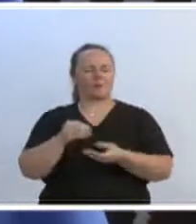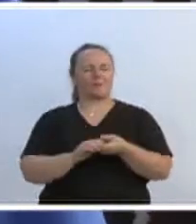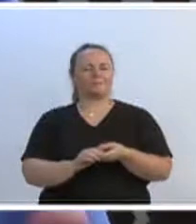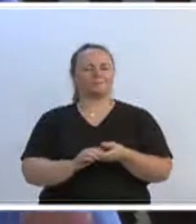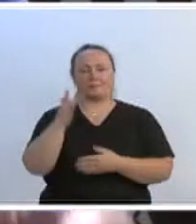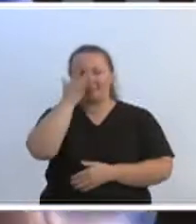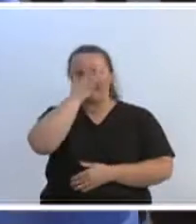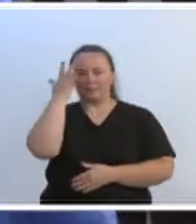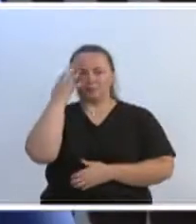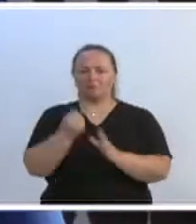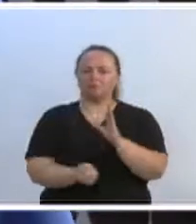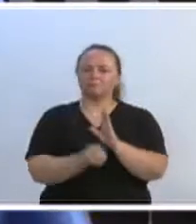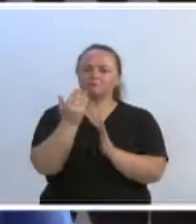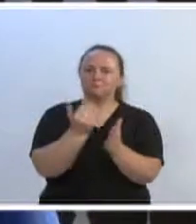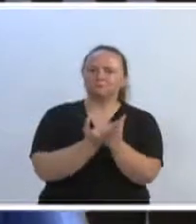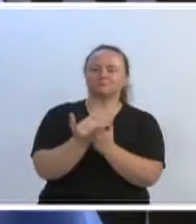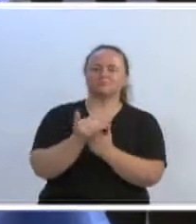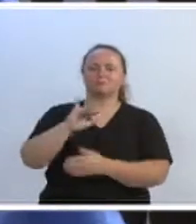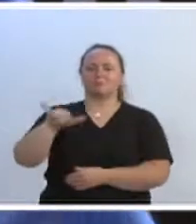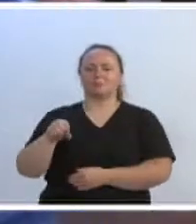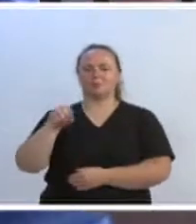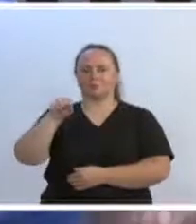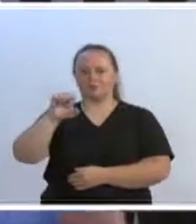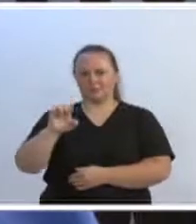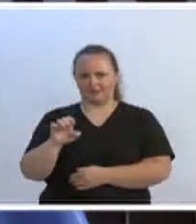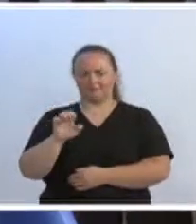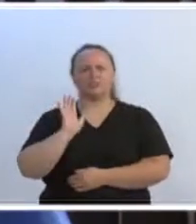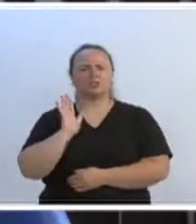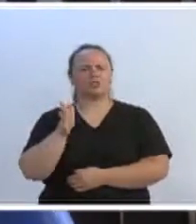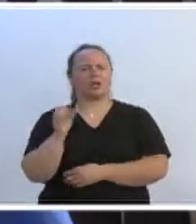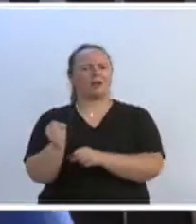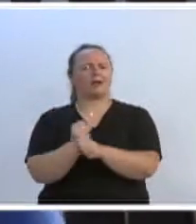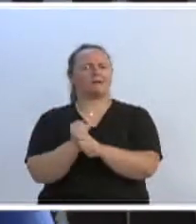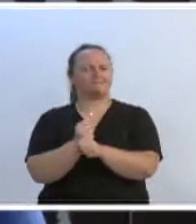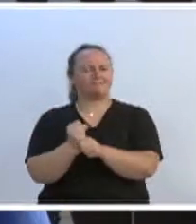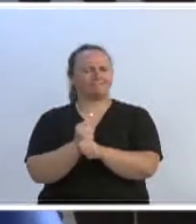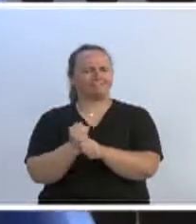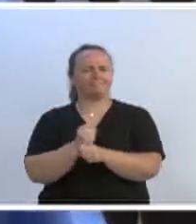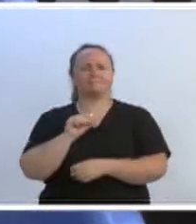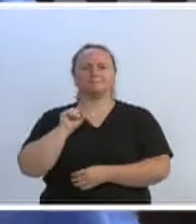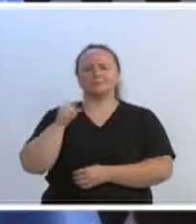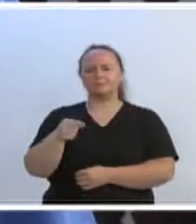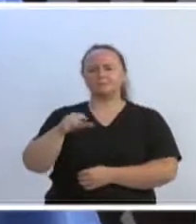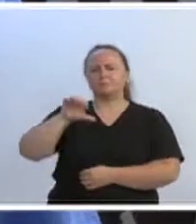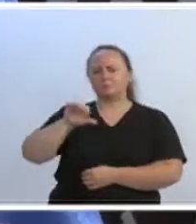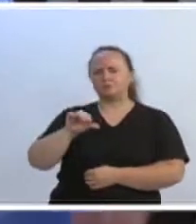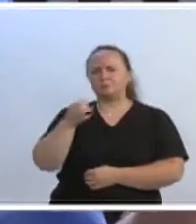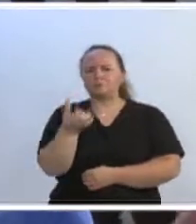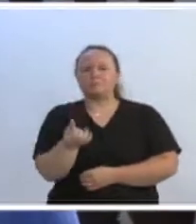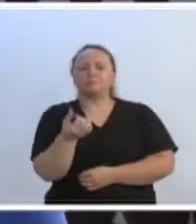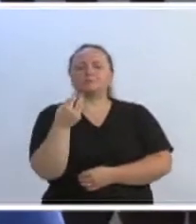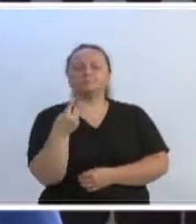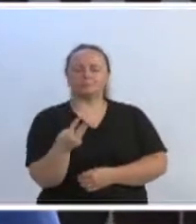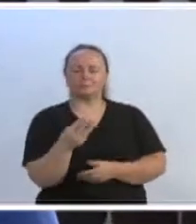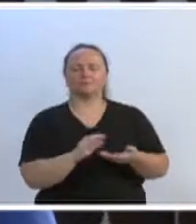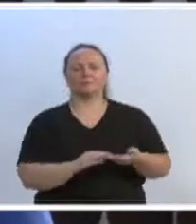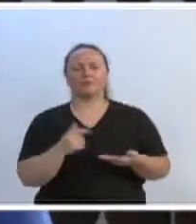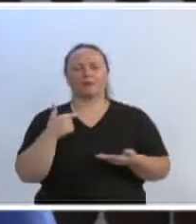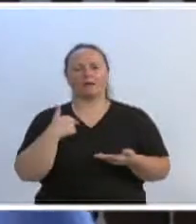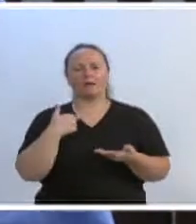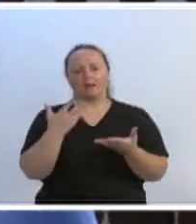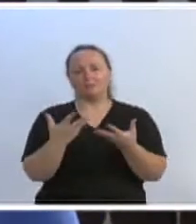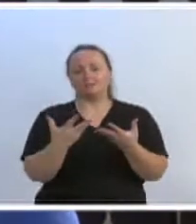Muito obrigado, vereador Mantal. Agradeço em nome do Poder Legislativo a presença de todos nesta noite de homenagem aos 60 anos